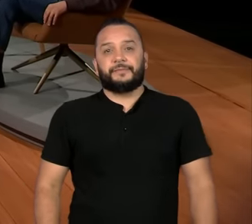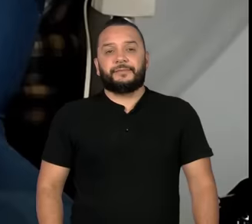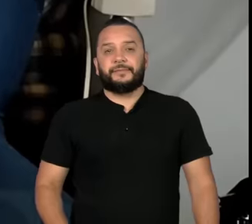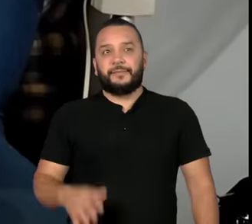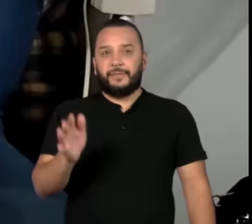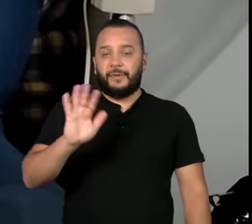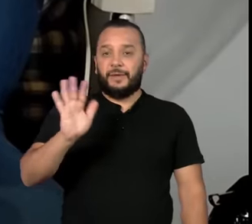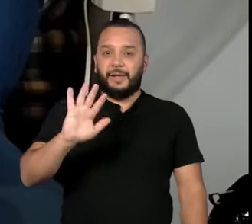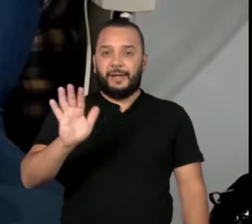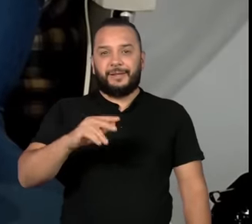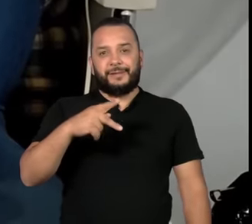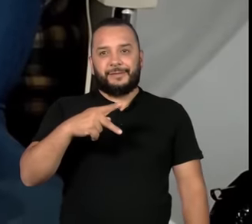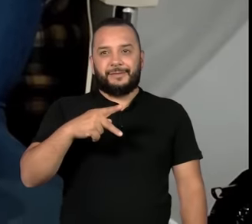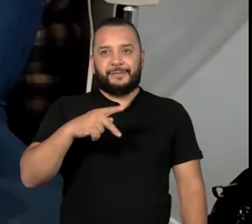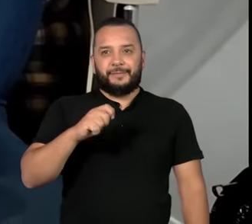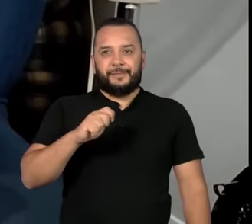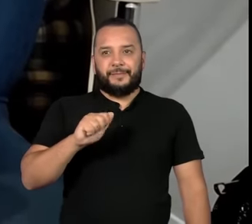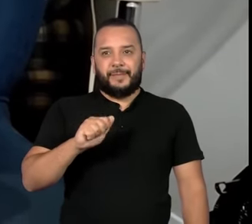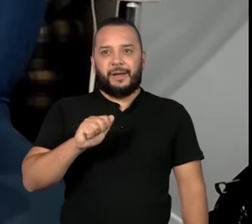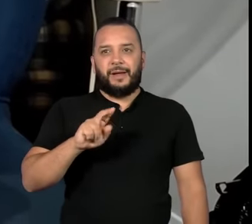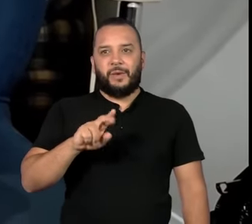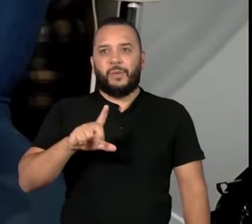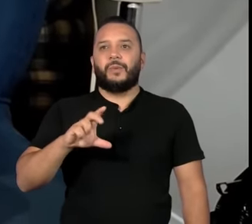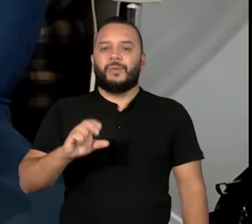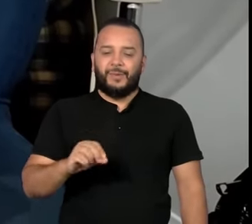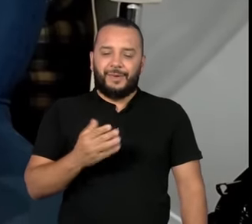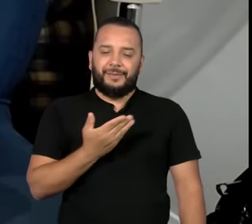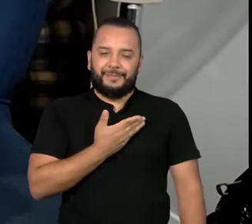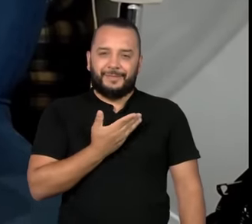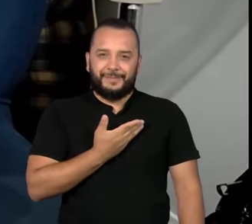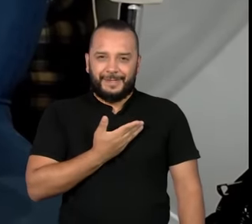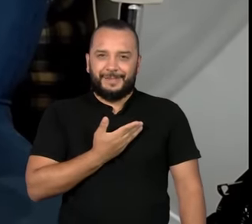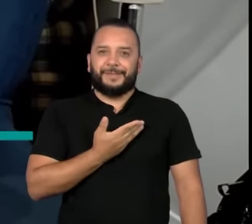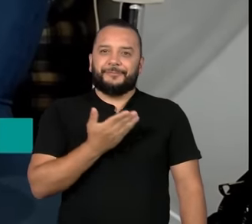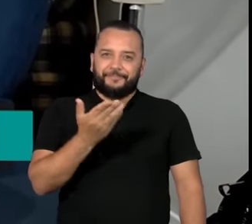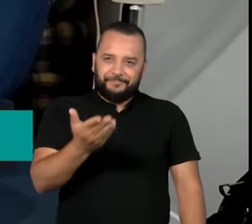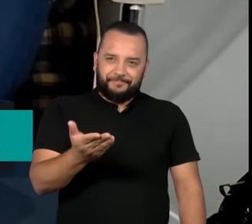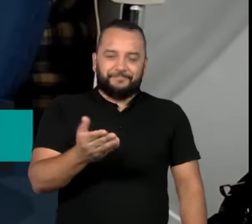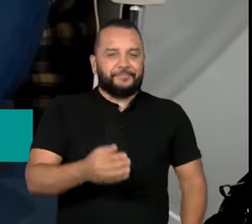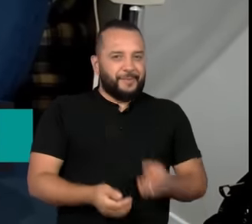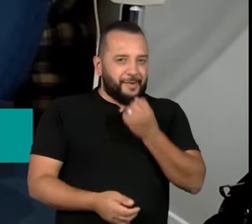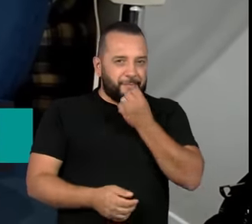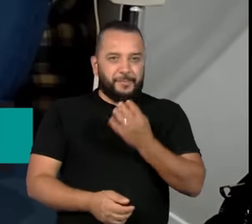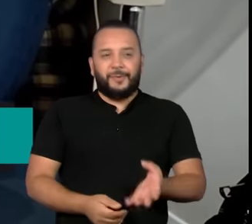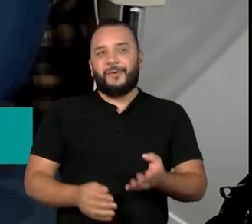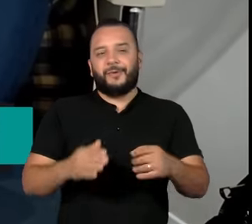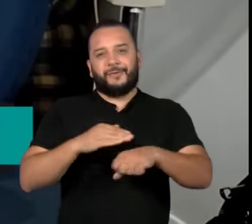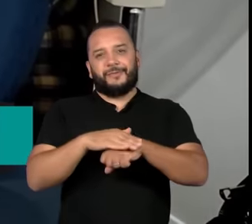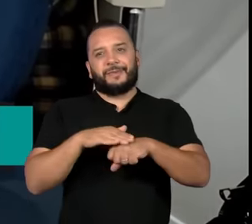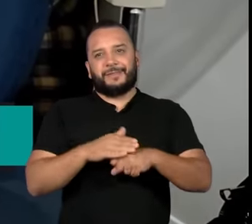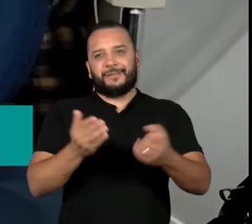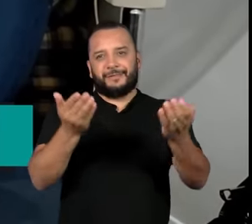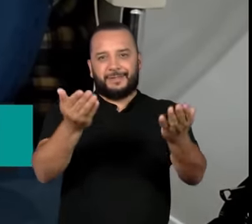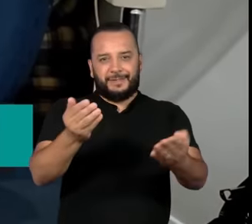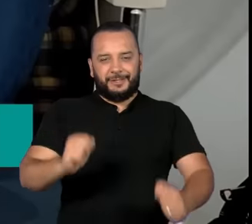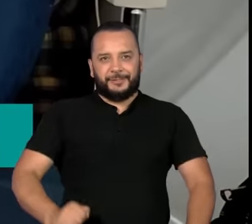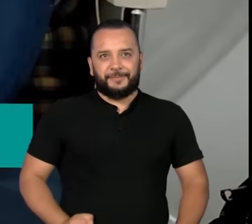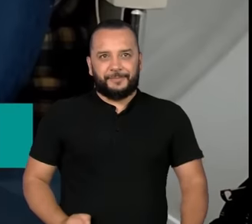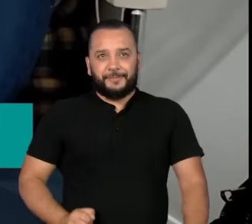Paulo Figueiredo, meu amigo, meu colega. Que bom falar de você. Você é uma pessoa